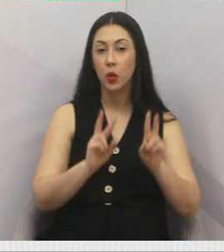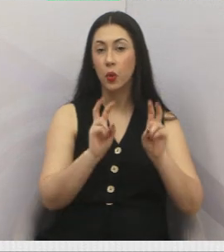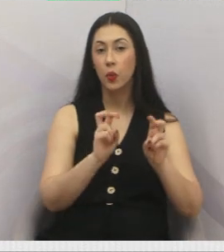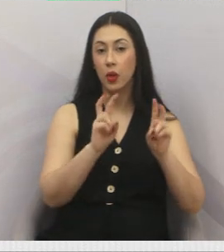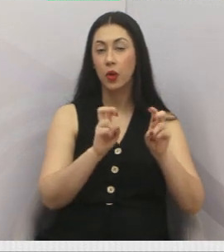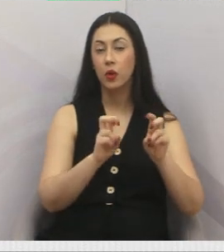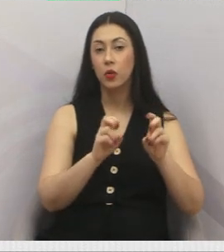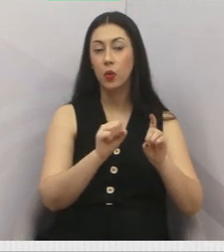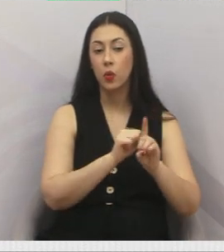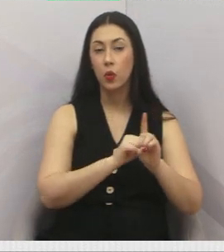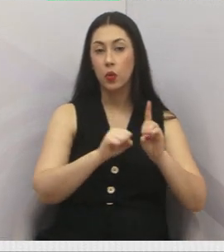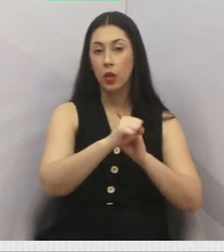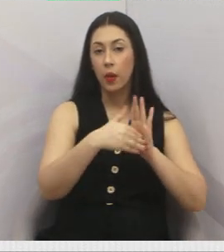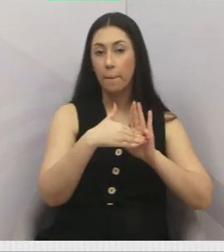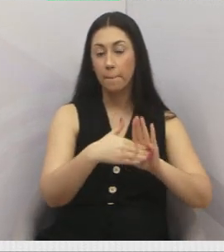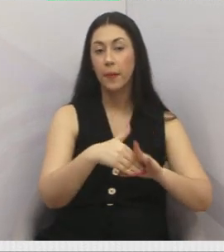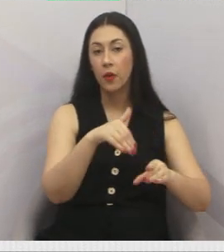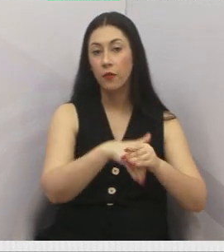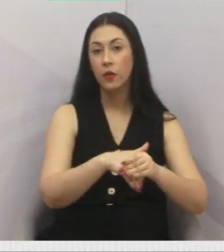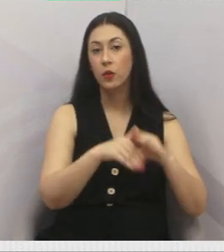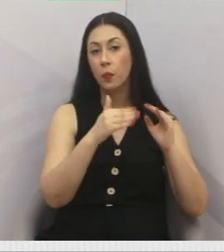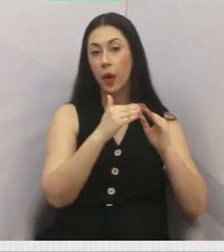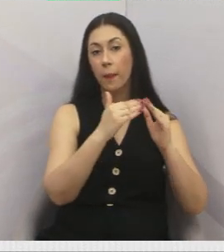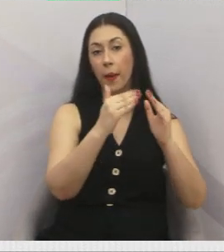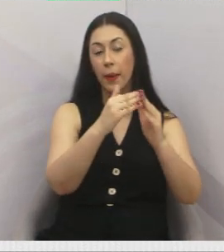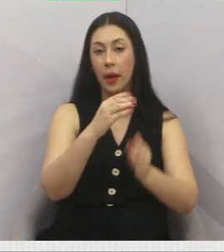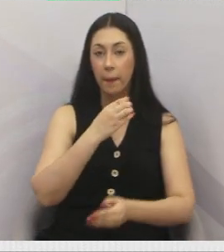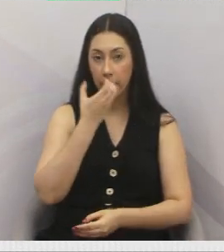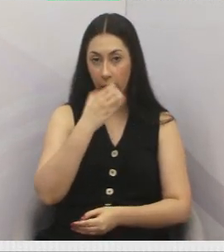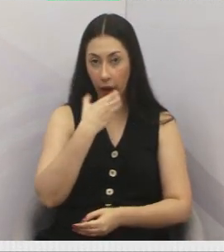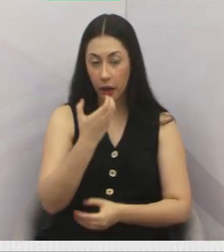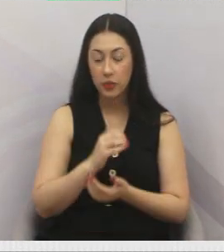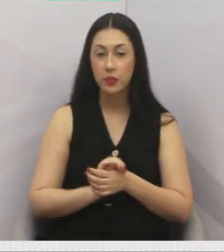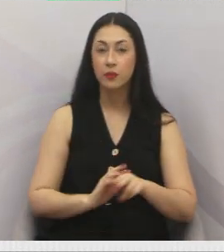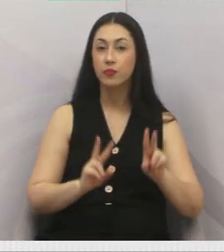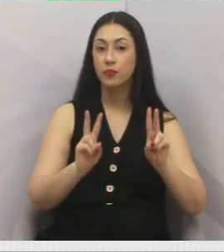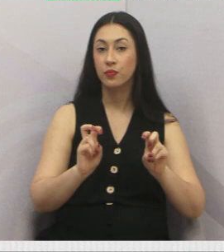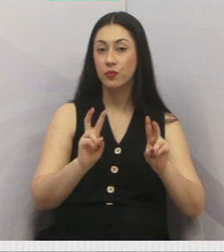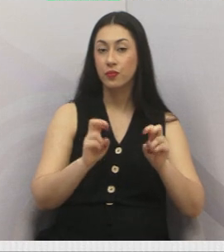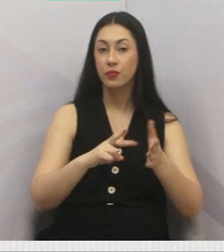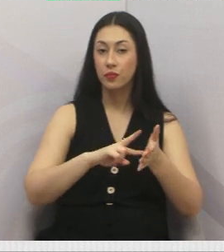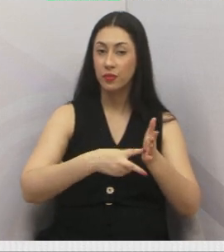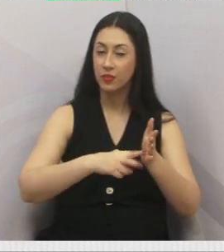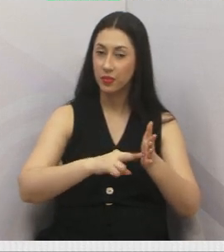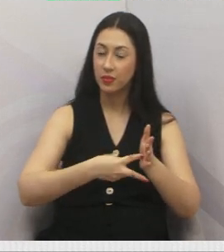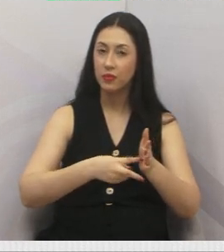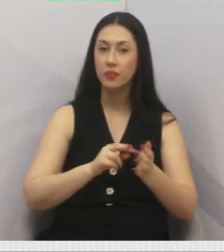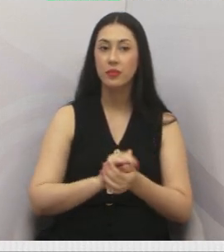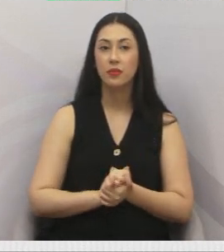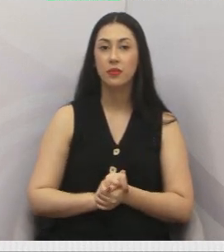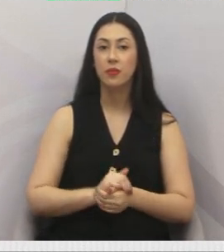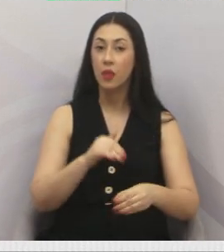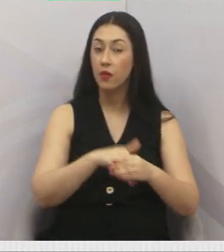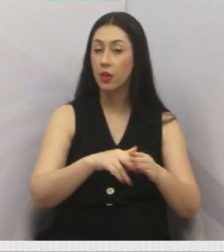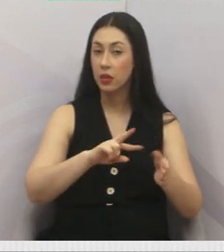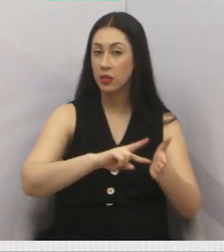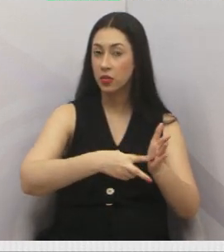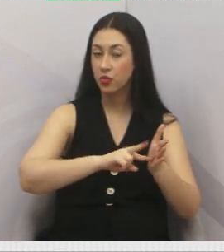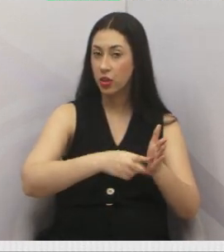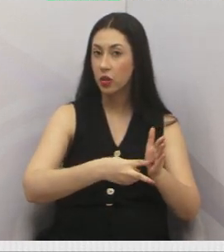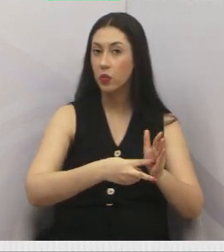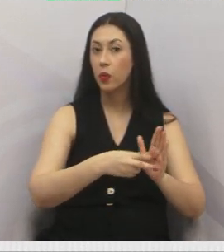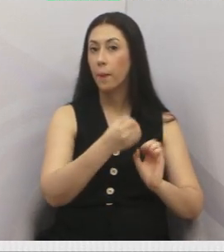Segmento Movimentos Populares, um voto para Jardim Paraíso e Jardim Holanda. Segmento Entidade de Classe Sindical, Sindicatos